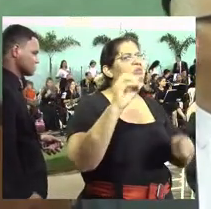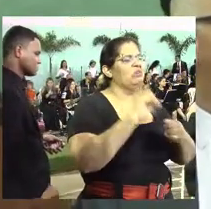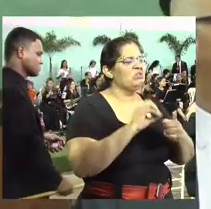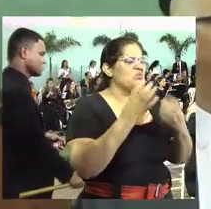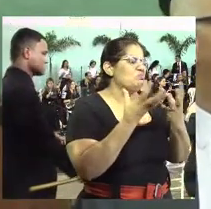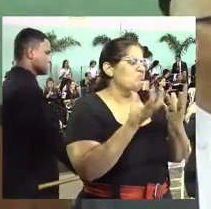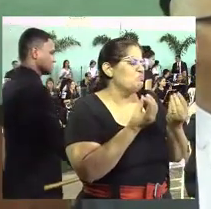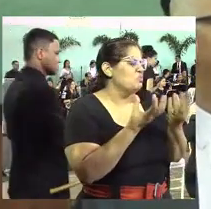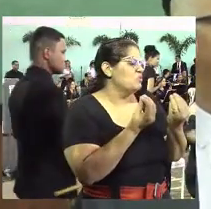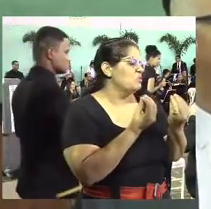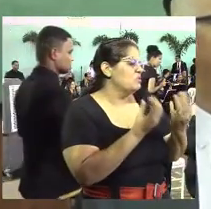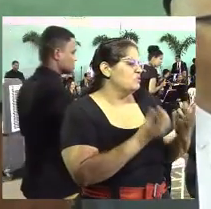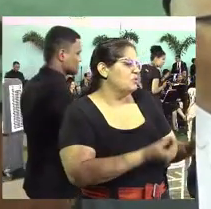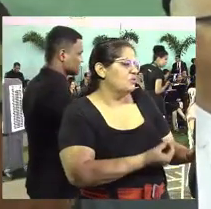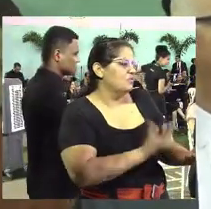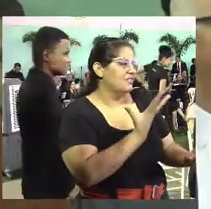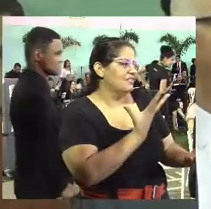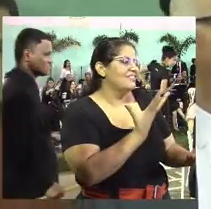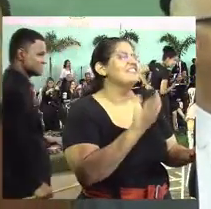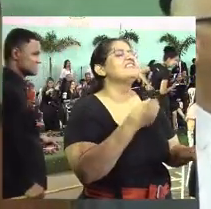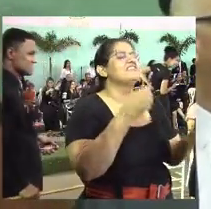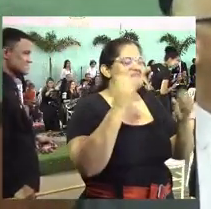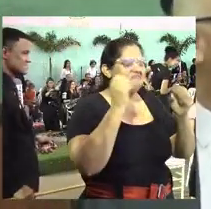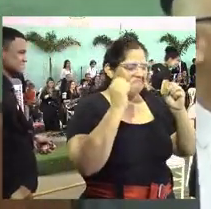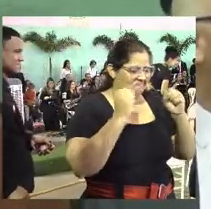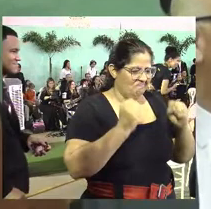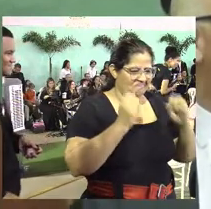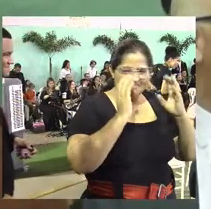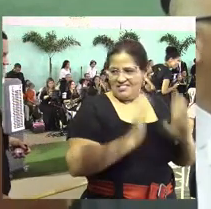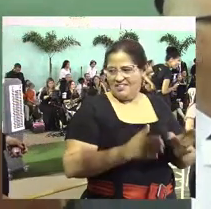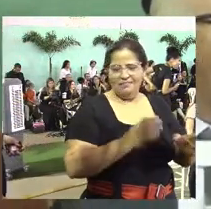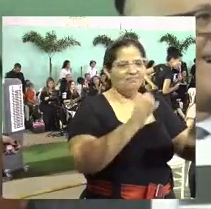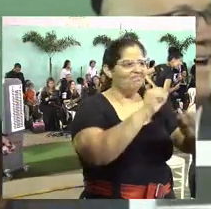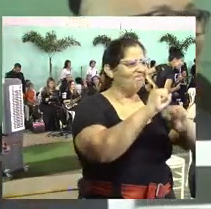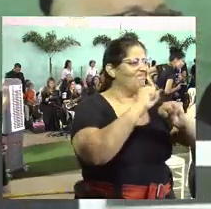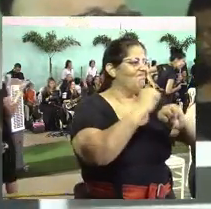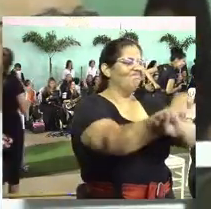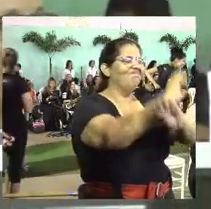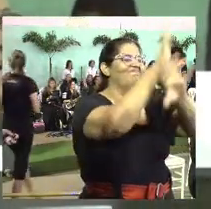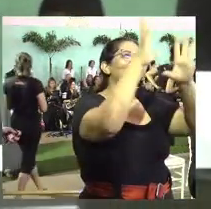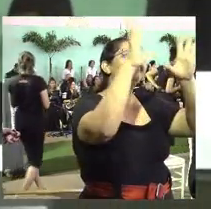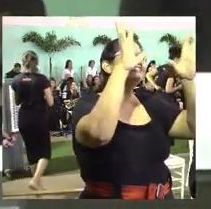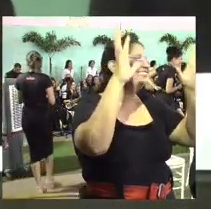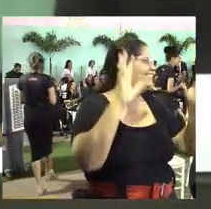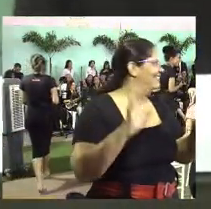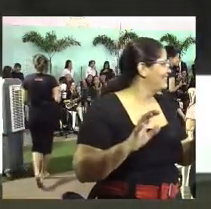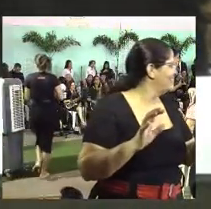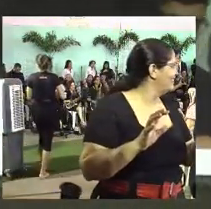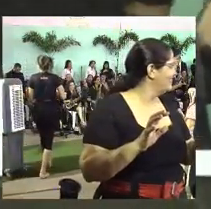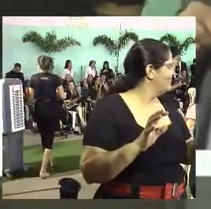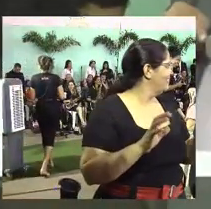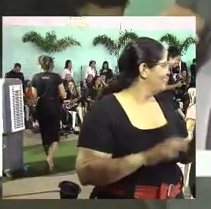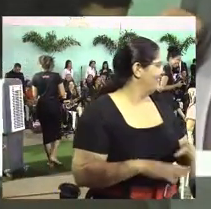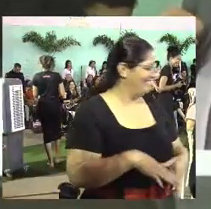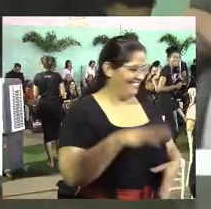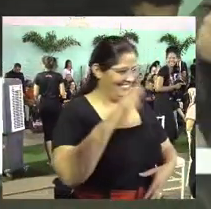eu já posso dar o dobro daquele dia tá depois dos cinco reais a gente já sabe quando você vai doar então